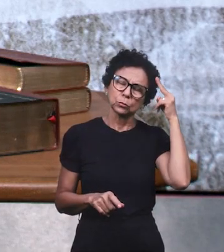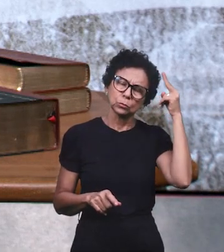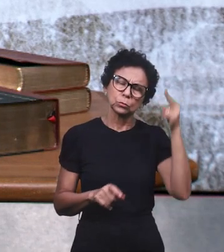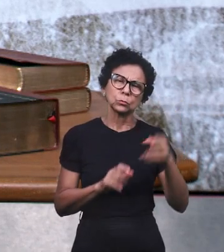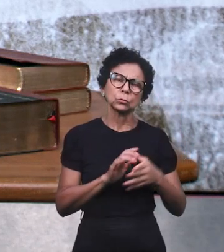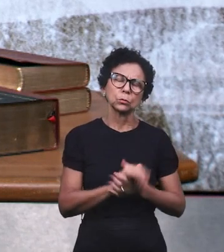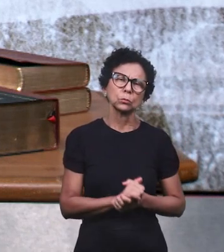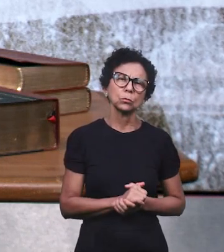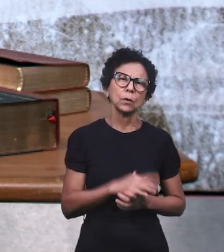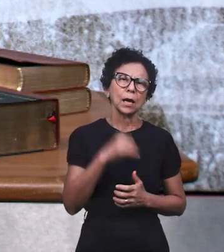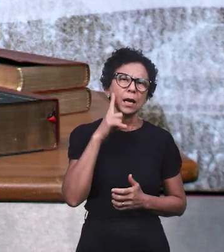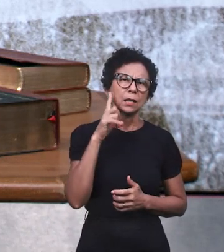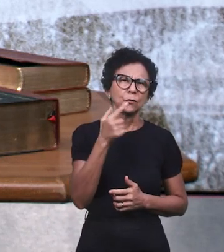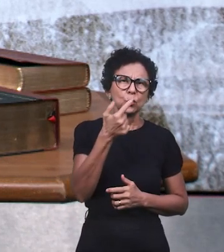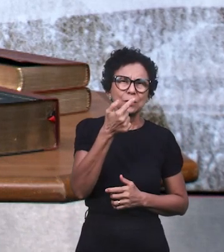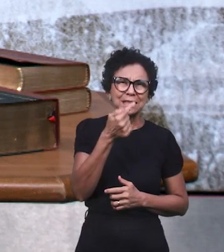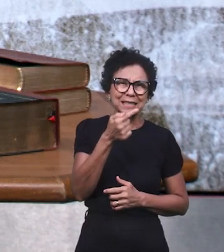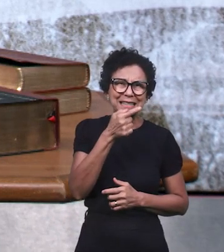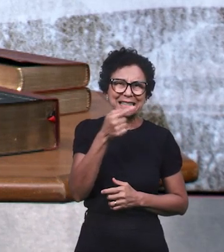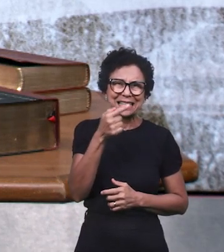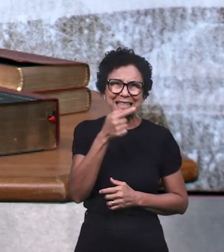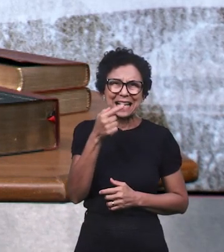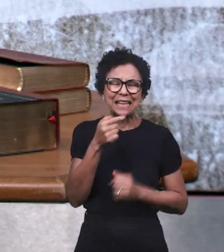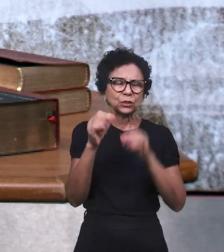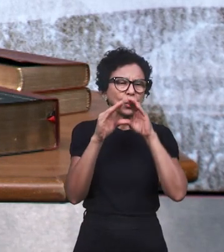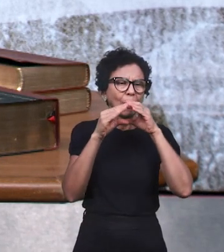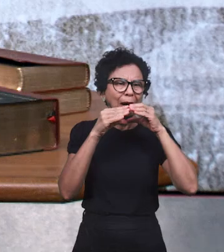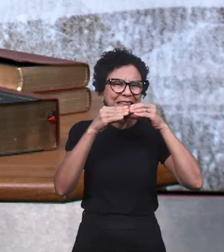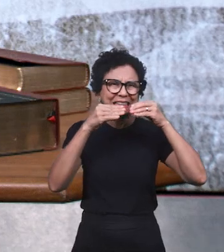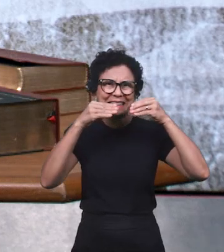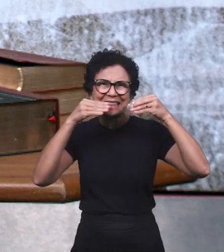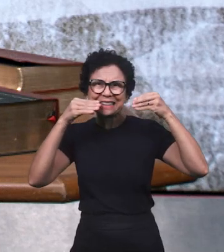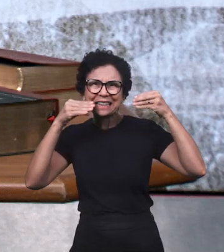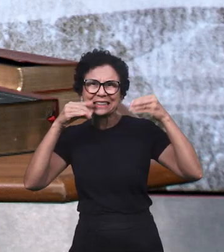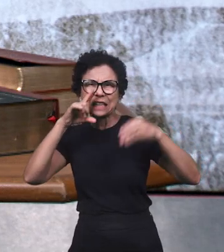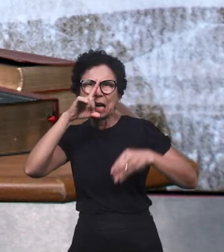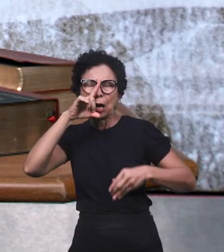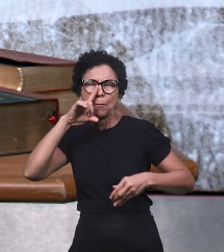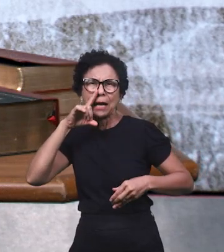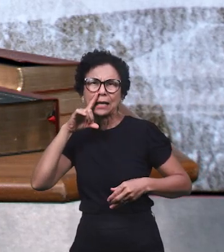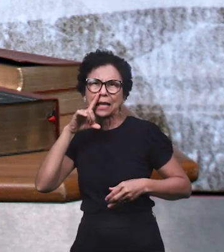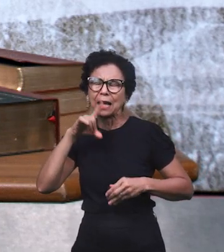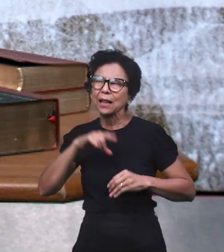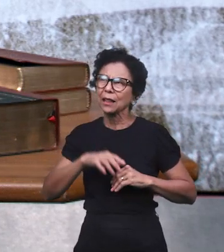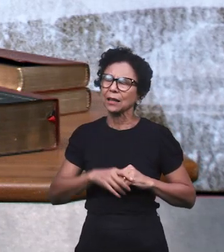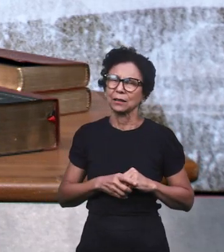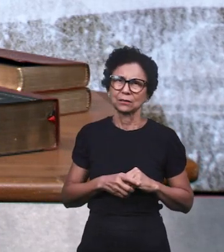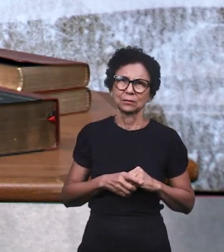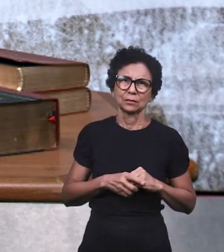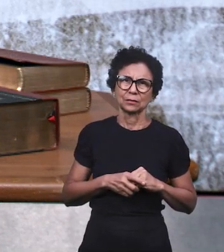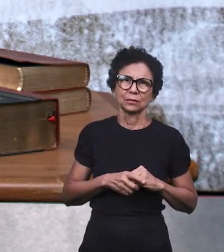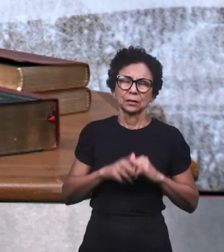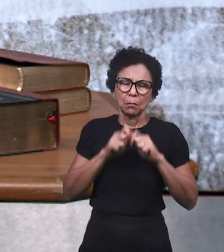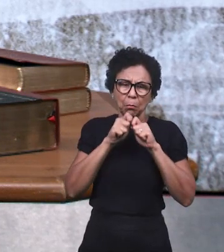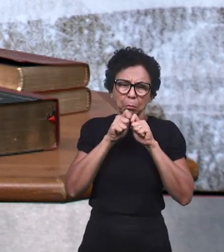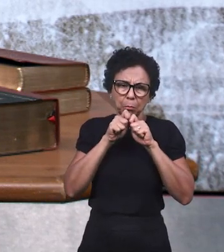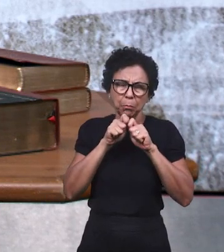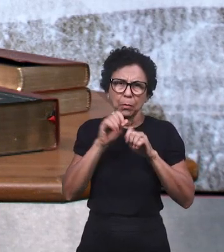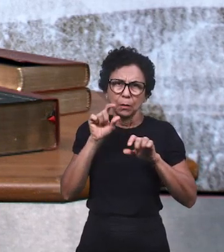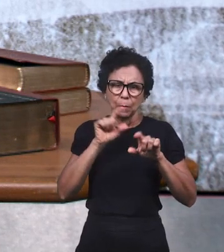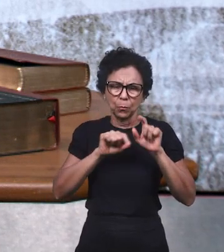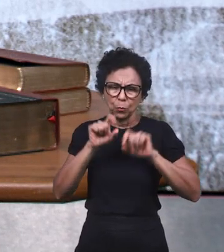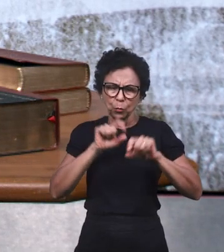E eis que 7 espigas miúdas e queimadas do vento oriental brotavam após elas. E as